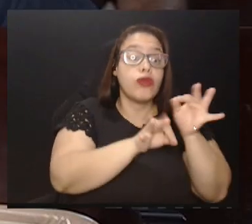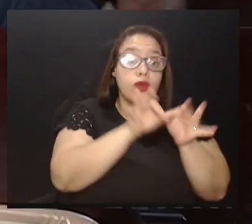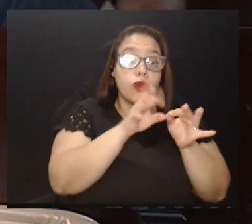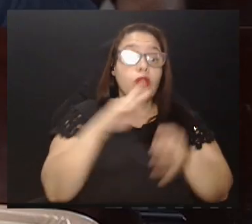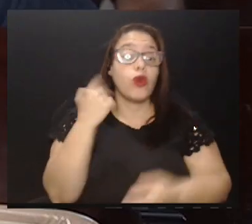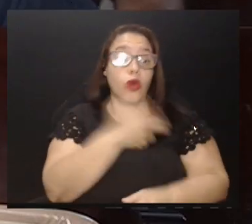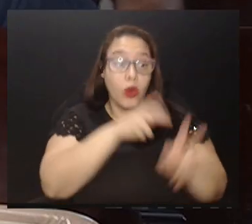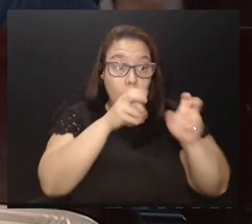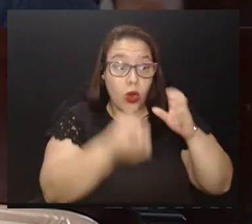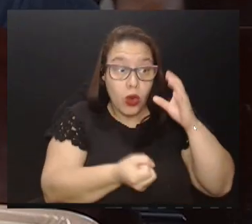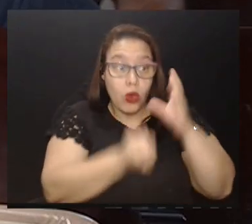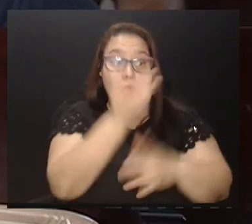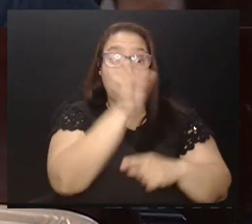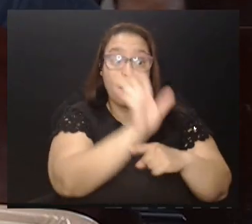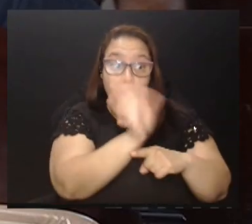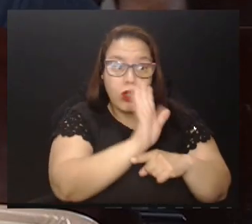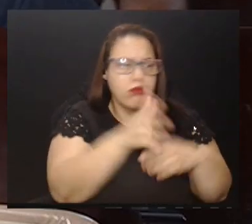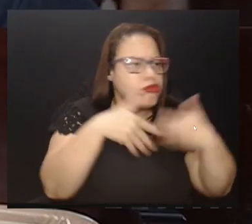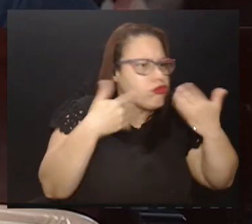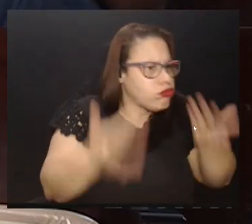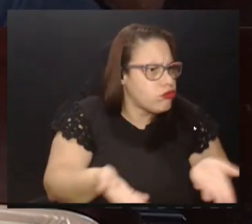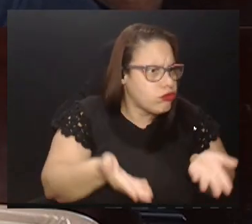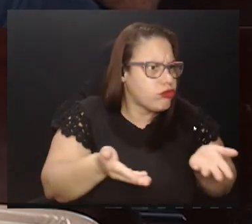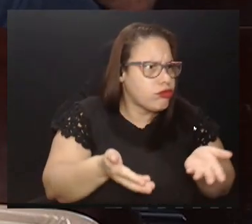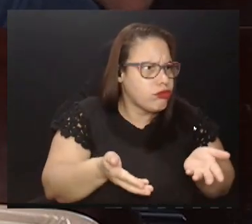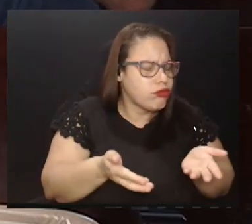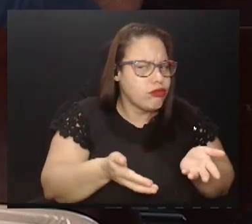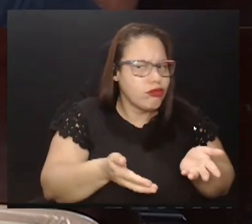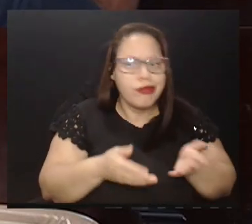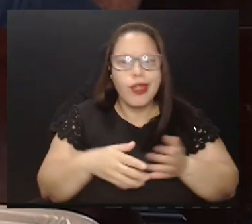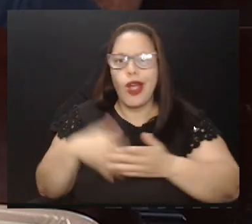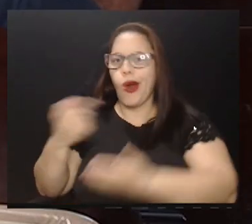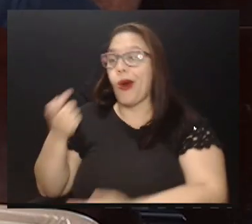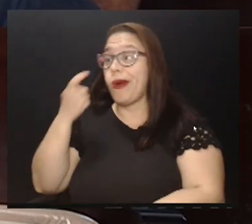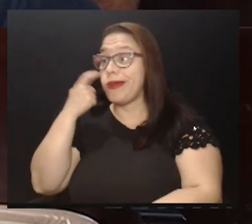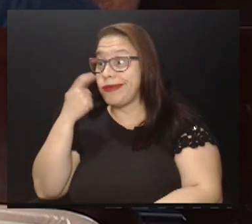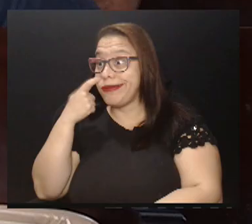filmes? Então, olha, eu acho que